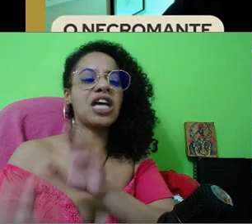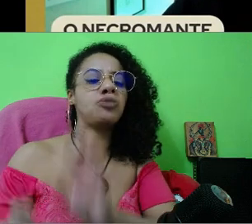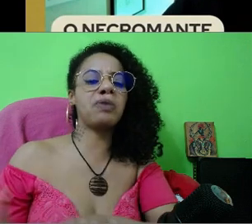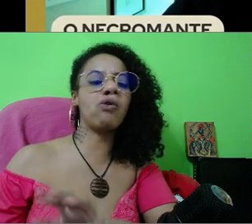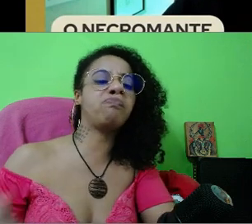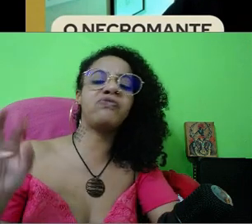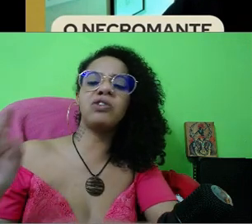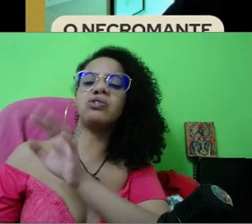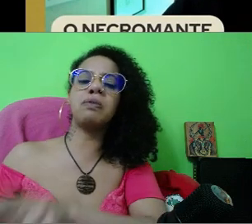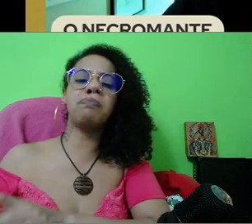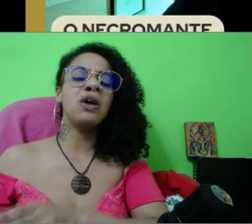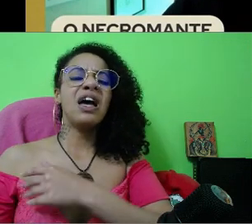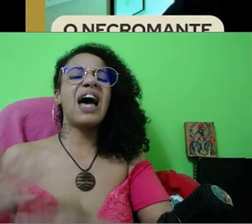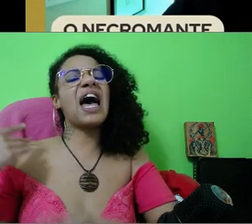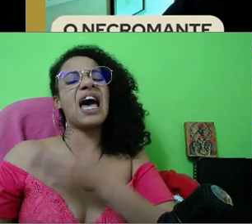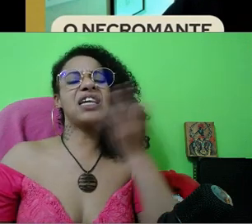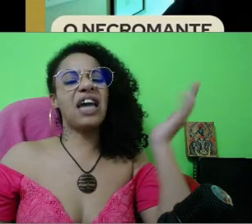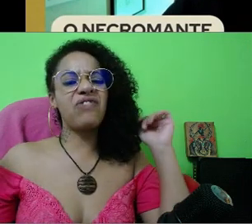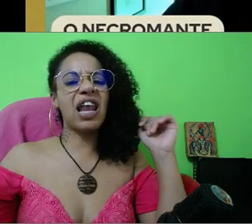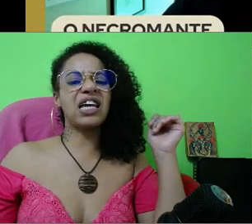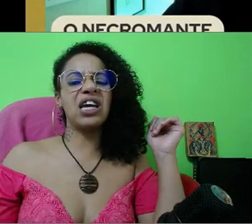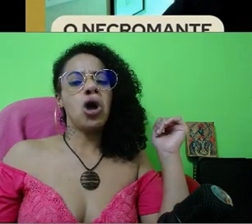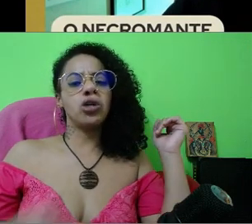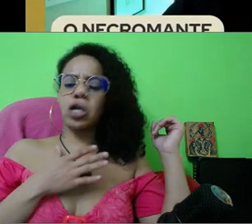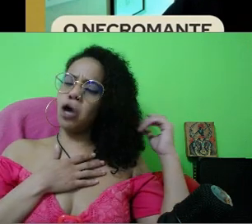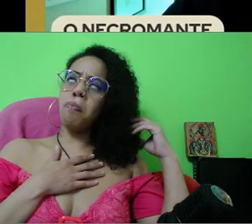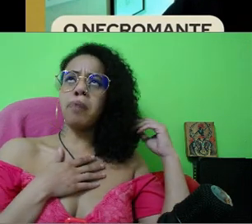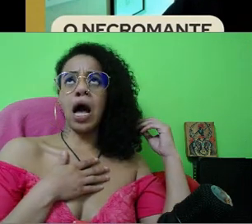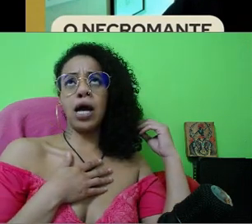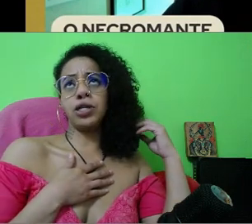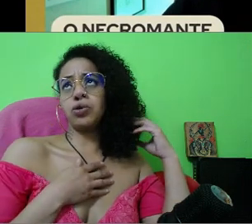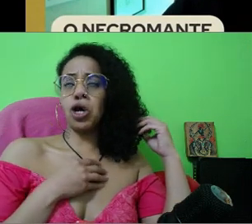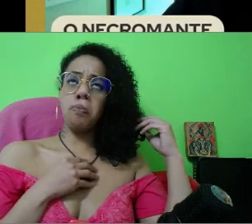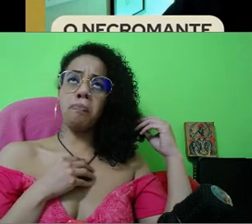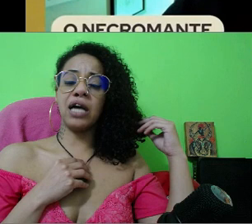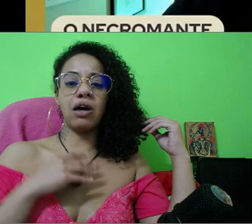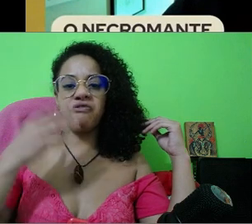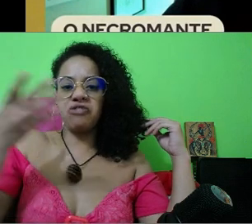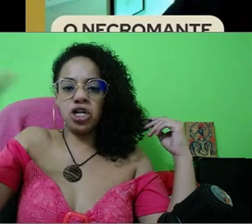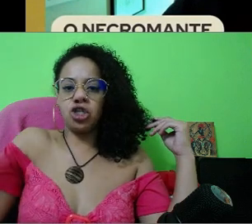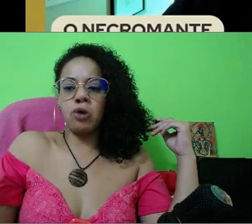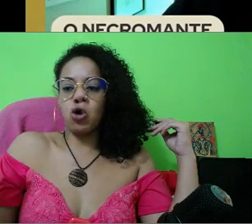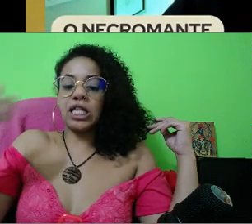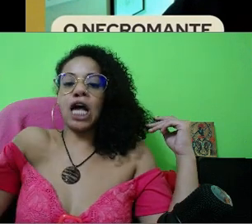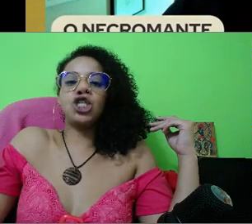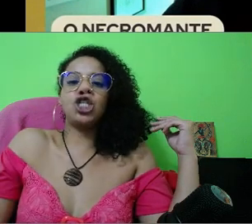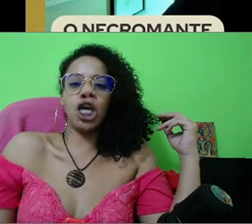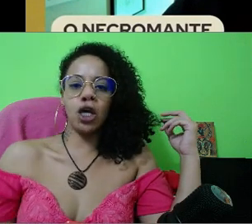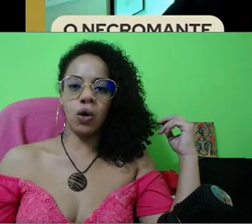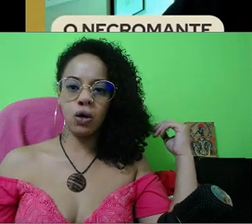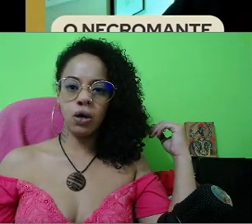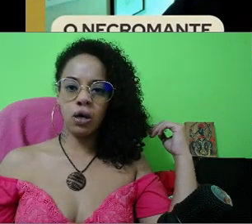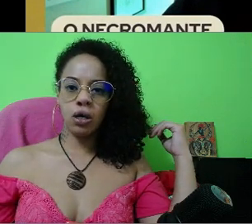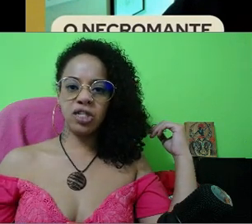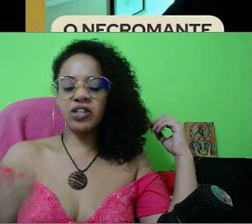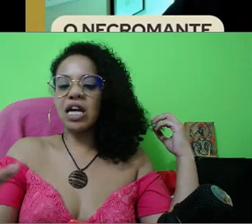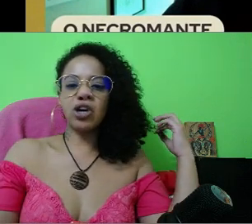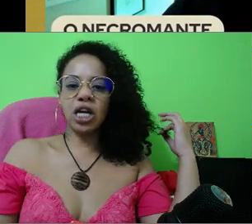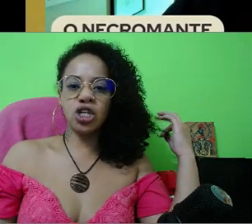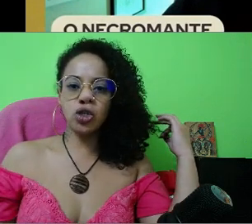fala outra coisa no chat para o Fulano depois ai quer falar que quero paz eu quero paz é o ritmo Coitadinho